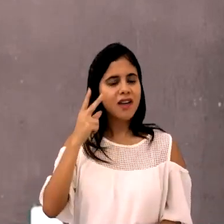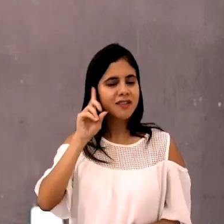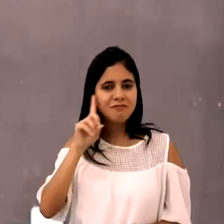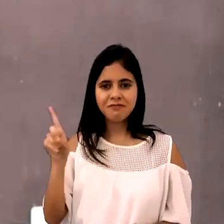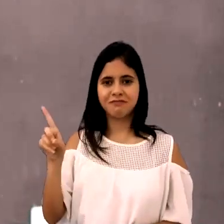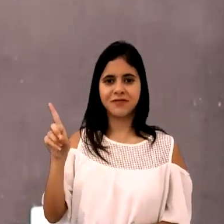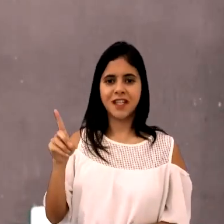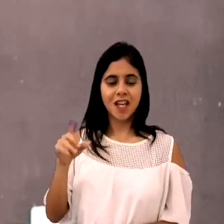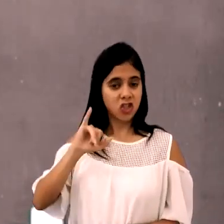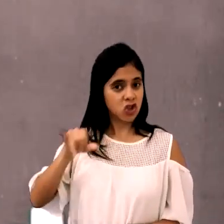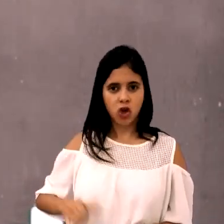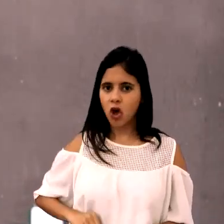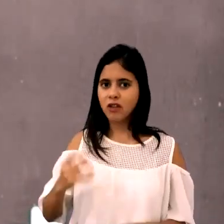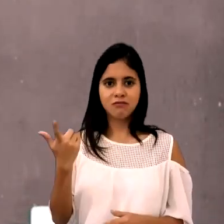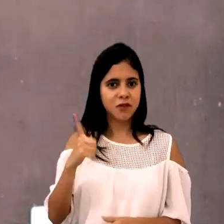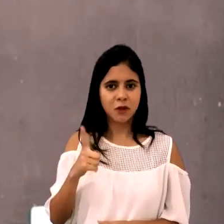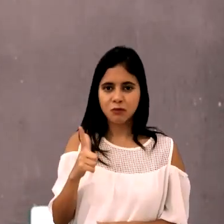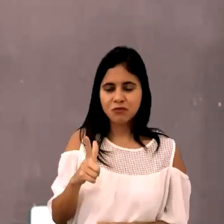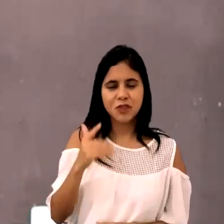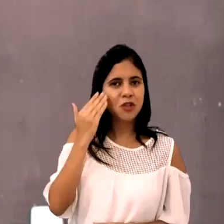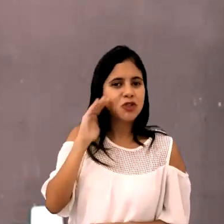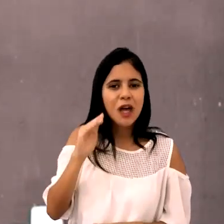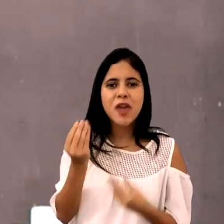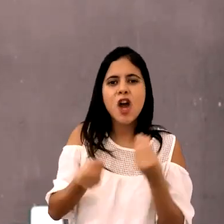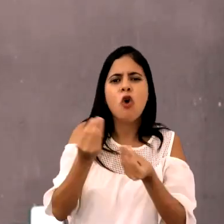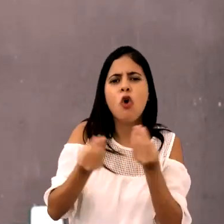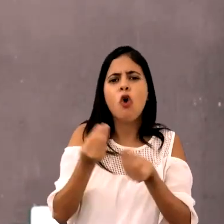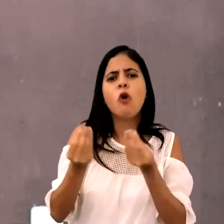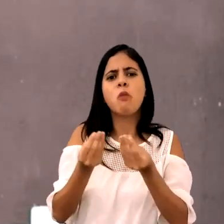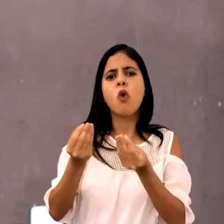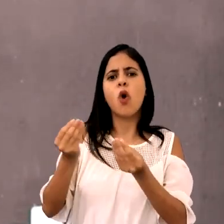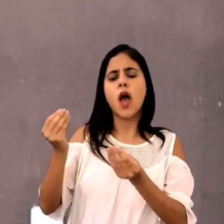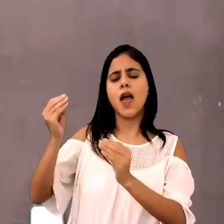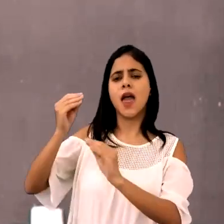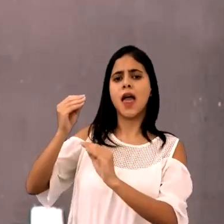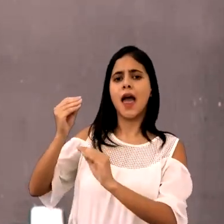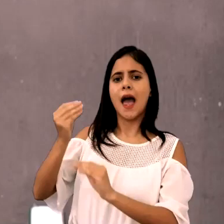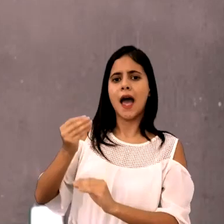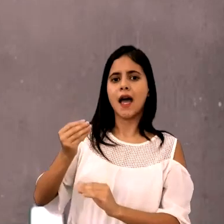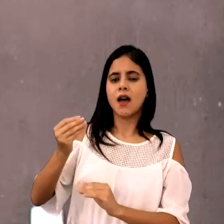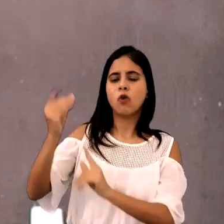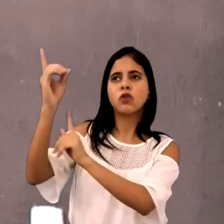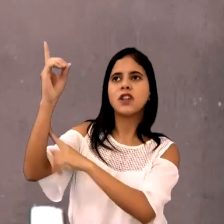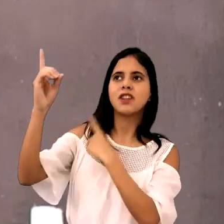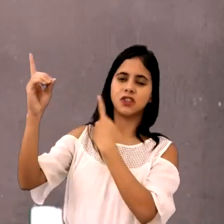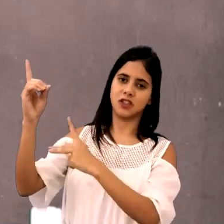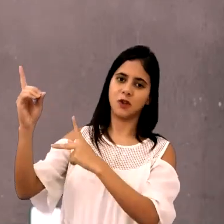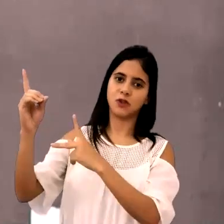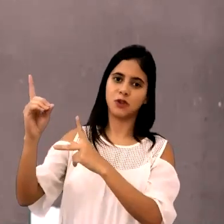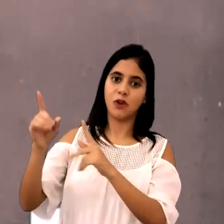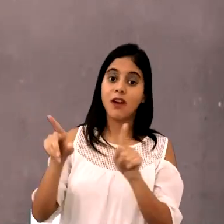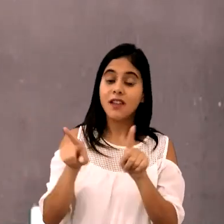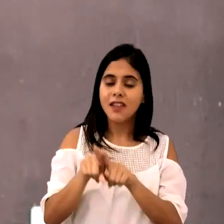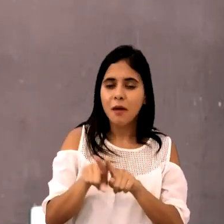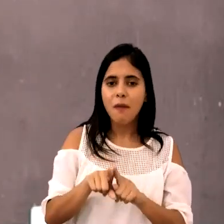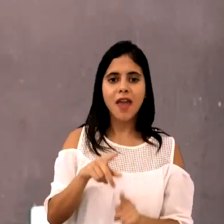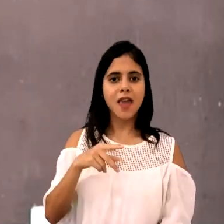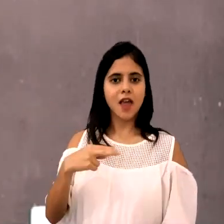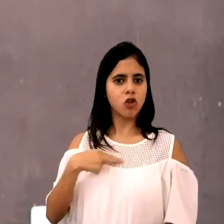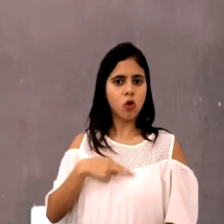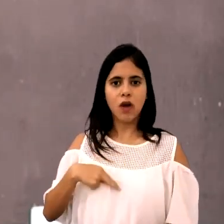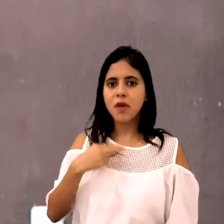Ela aqui também não sabe nos bastidores que Ruth será o ventre que vai trazer a descendência de Cristo, que vai salvar o